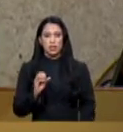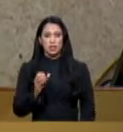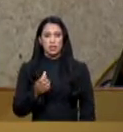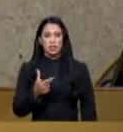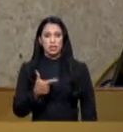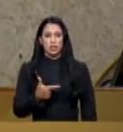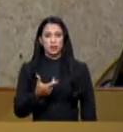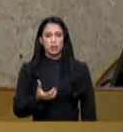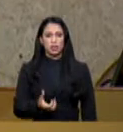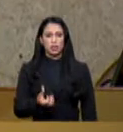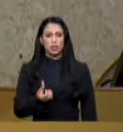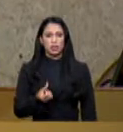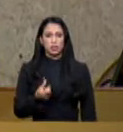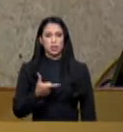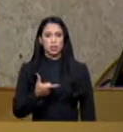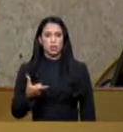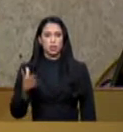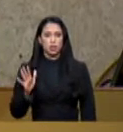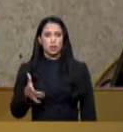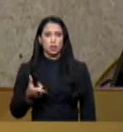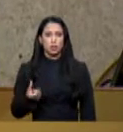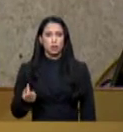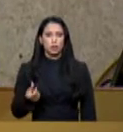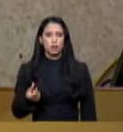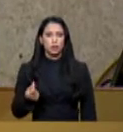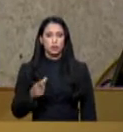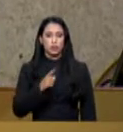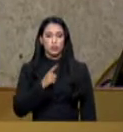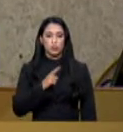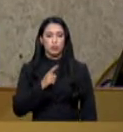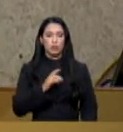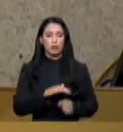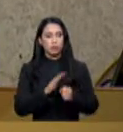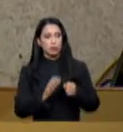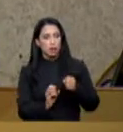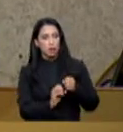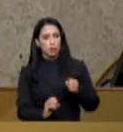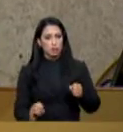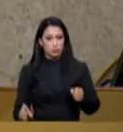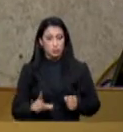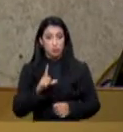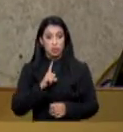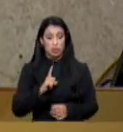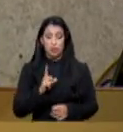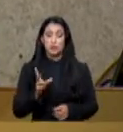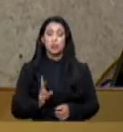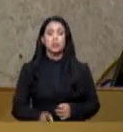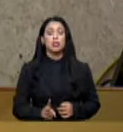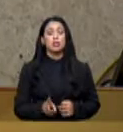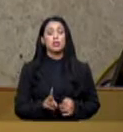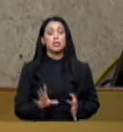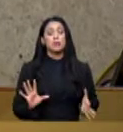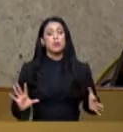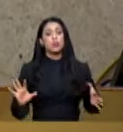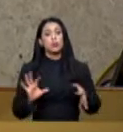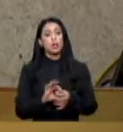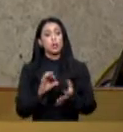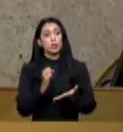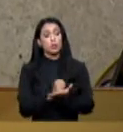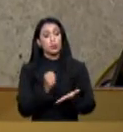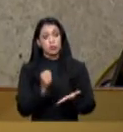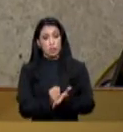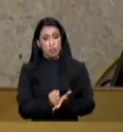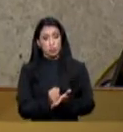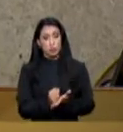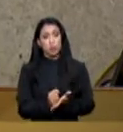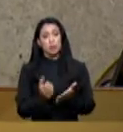026 de 2020, a execução dos serviços públicos de saneamento básico esteve majoritariamente vinculada ao contrato de programa,